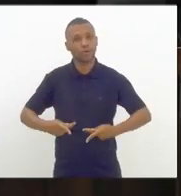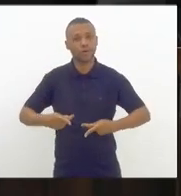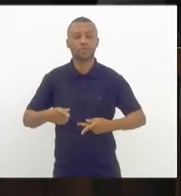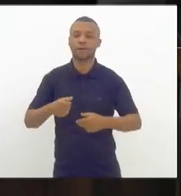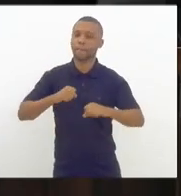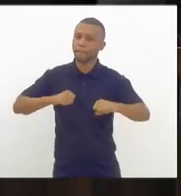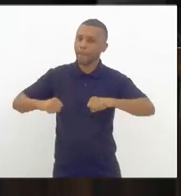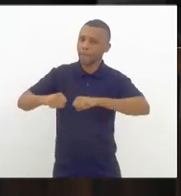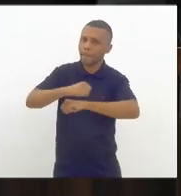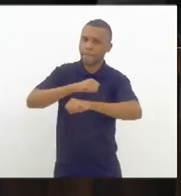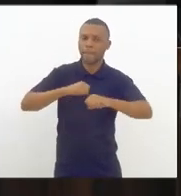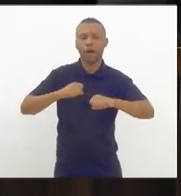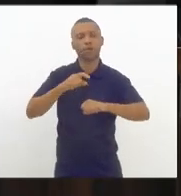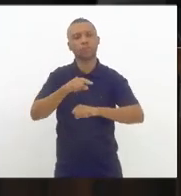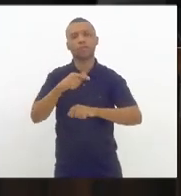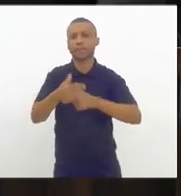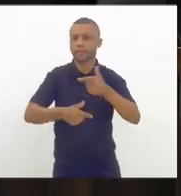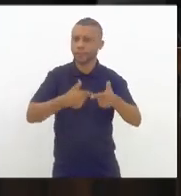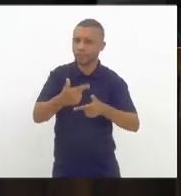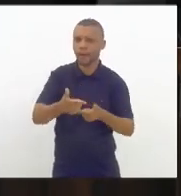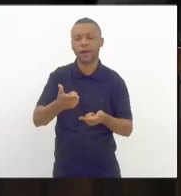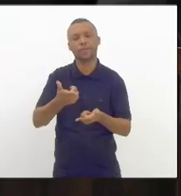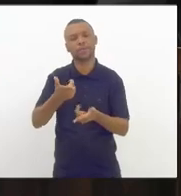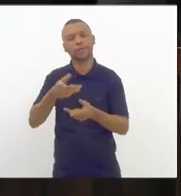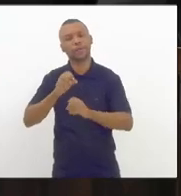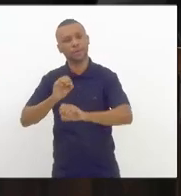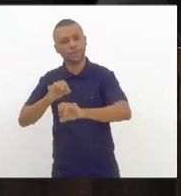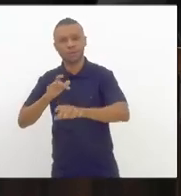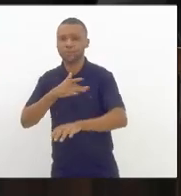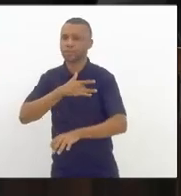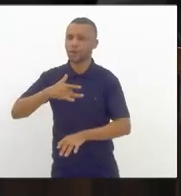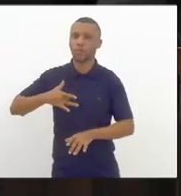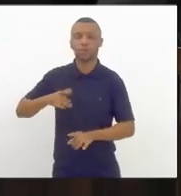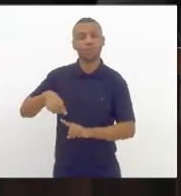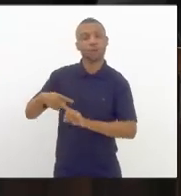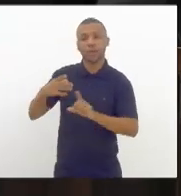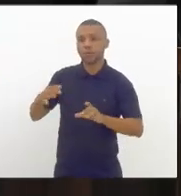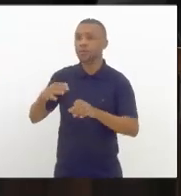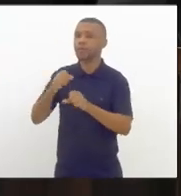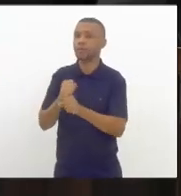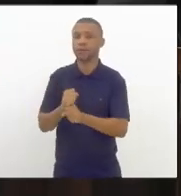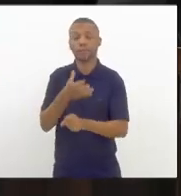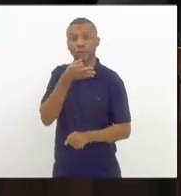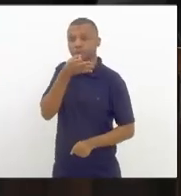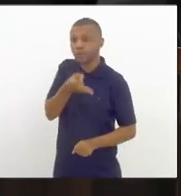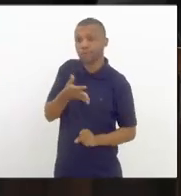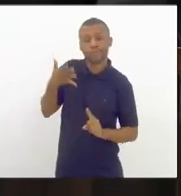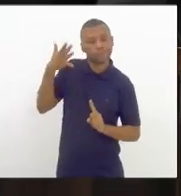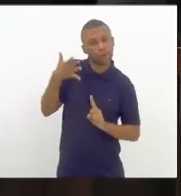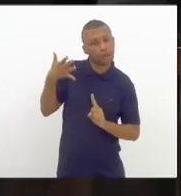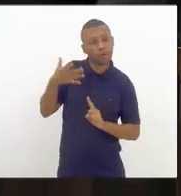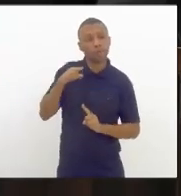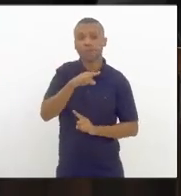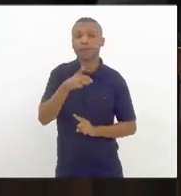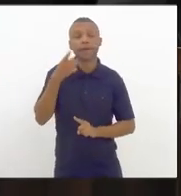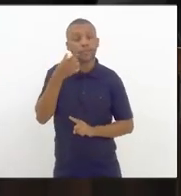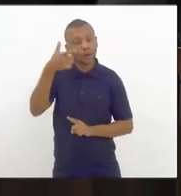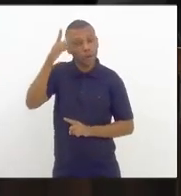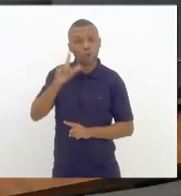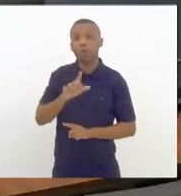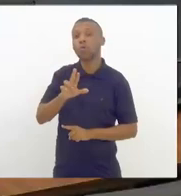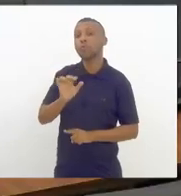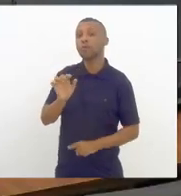de Trabalho, de Educação, Saúde e Orçamento. Para emitir parecer pela Comissão de Constituição e Justiça, deputado Luiz Paulo.